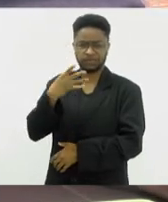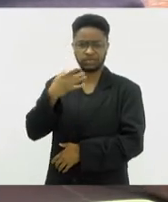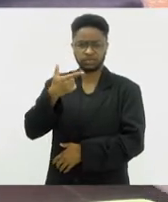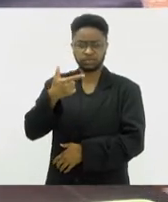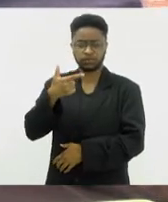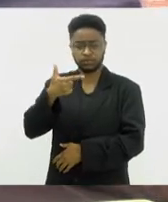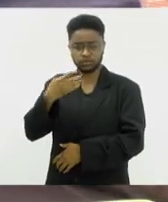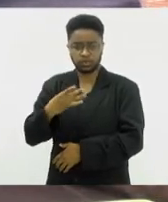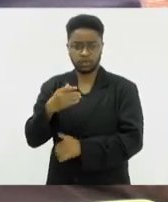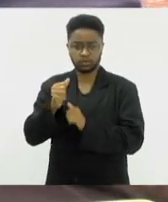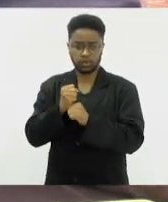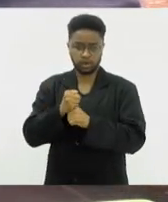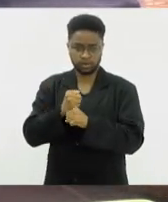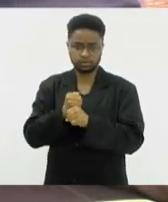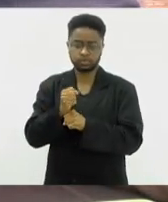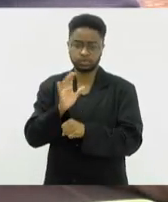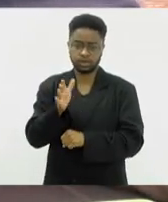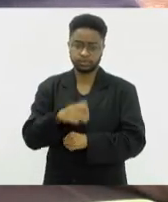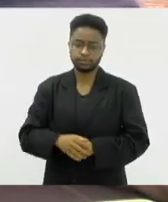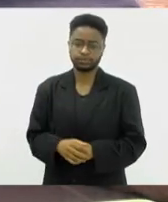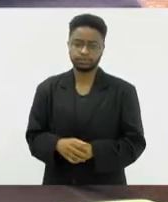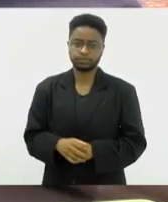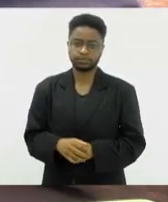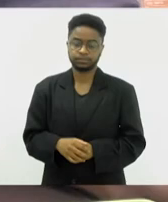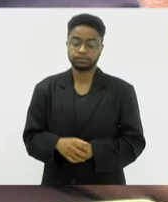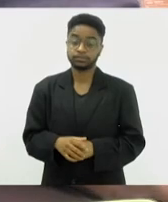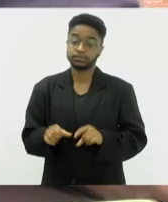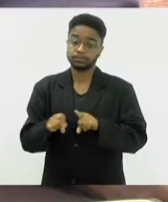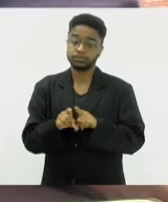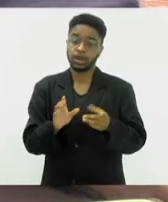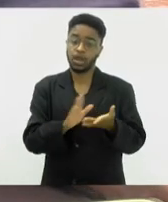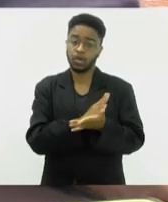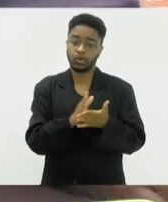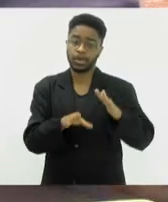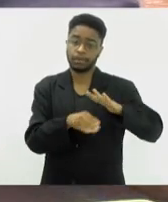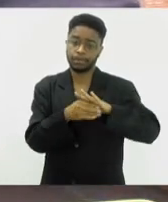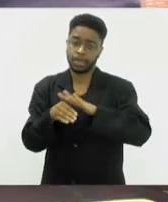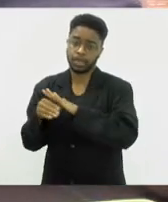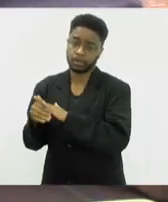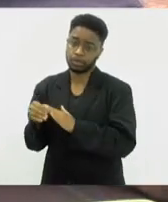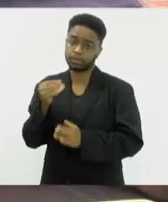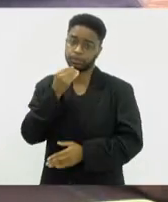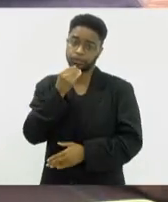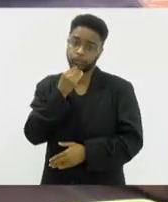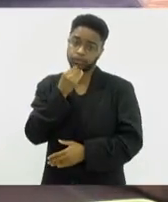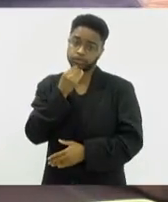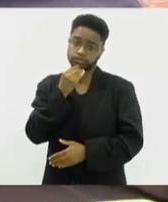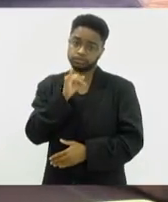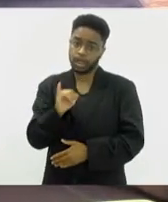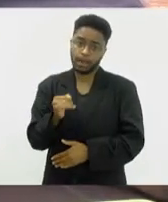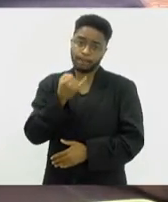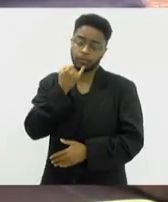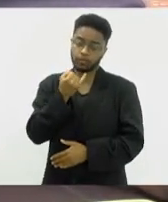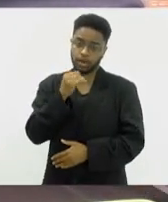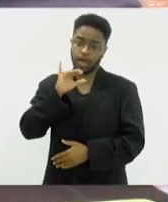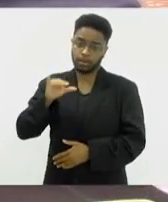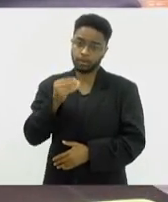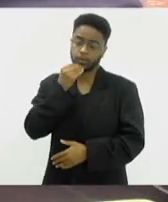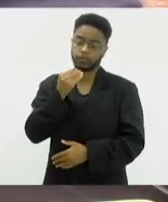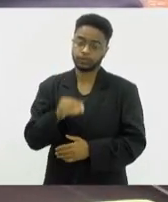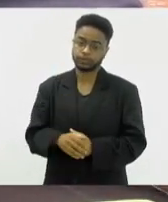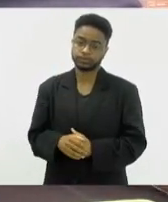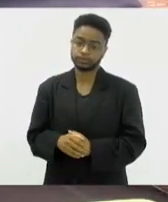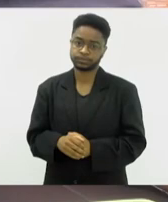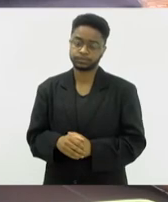anos. E as emendas, algumas eventualmente poderiam ser aproveitadas. E há